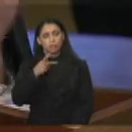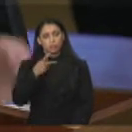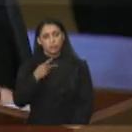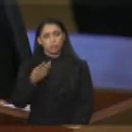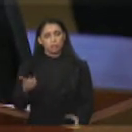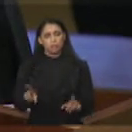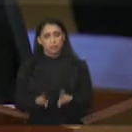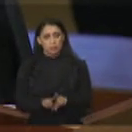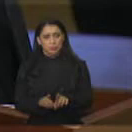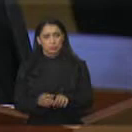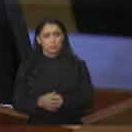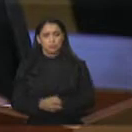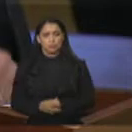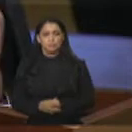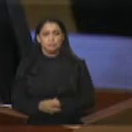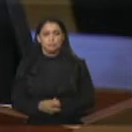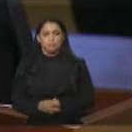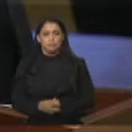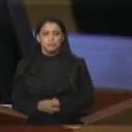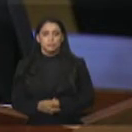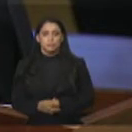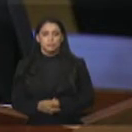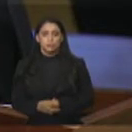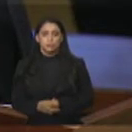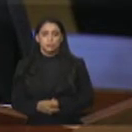da República.